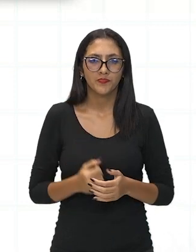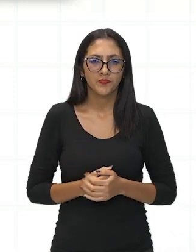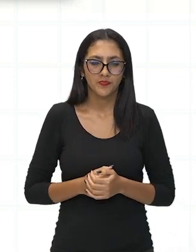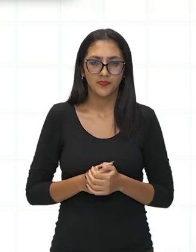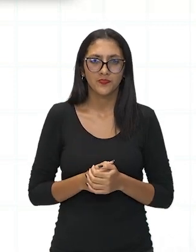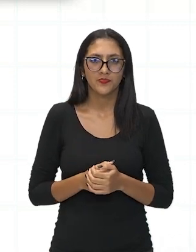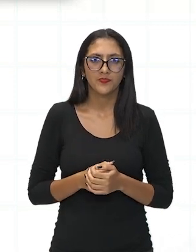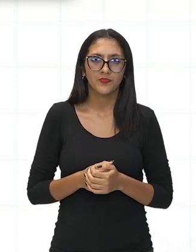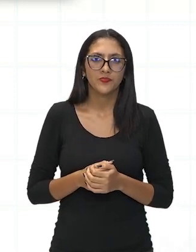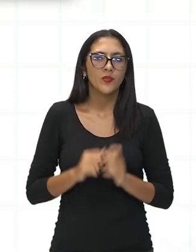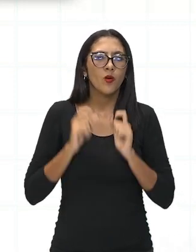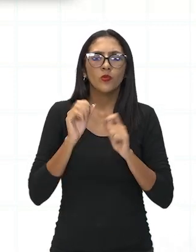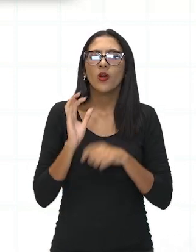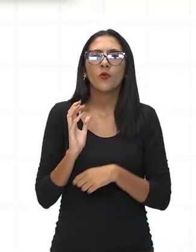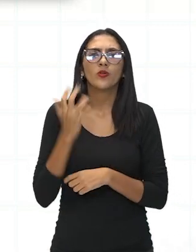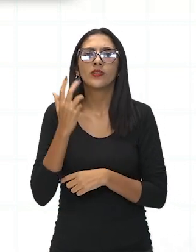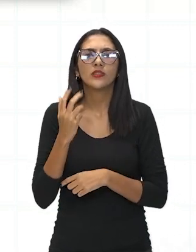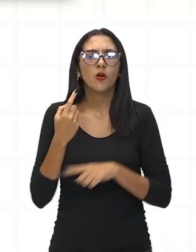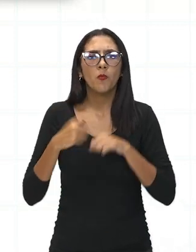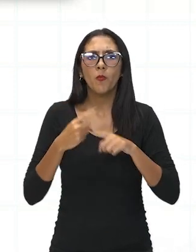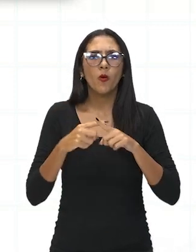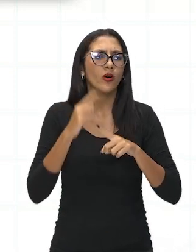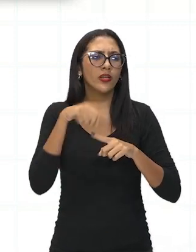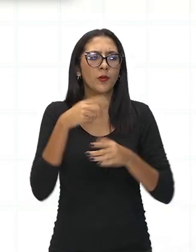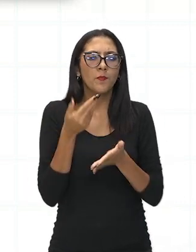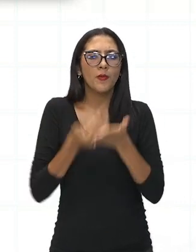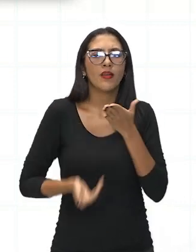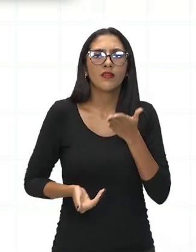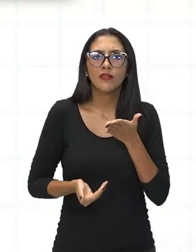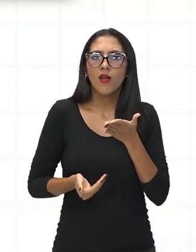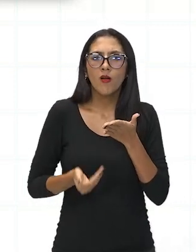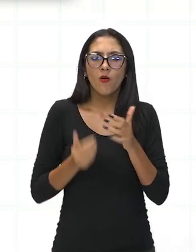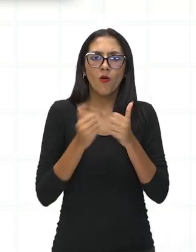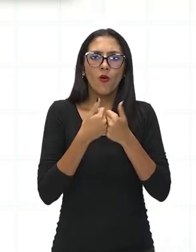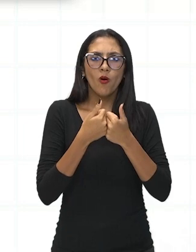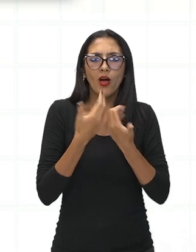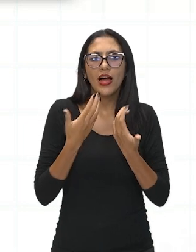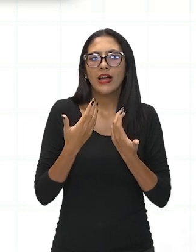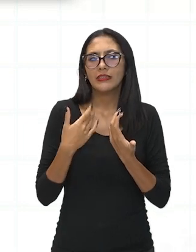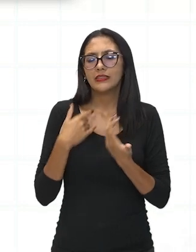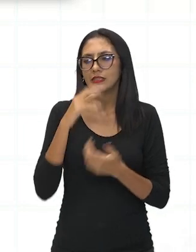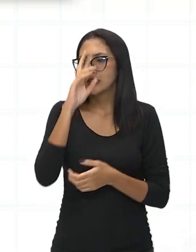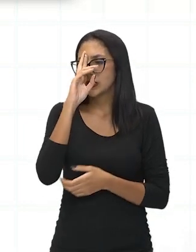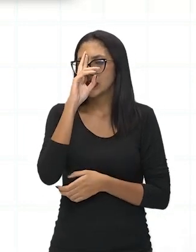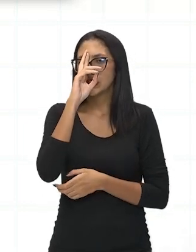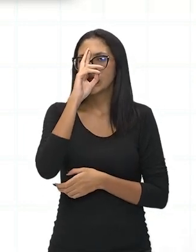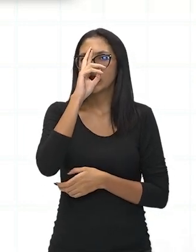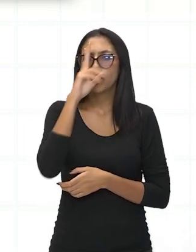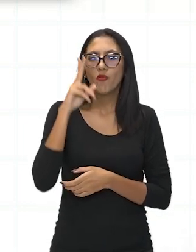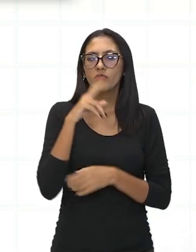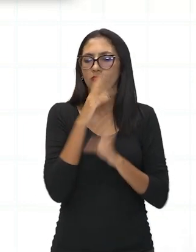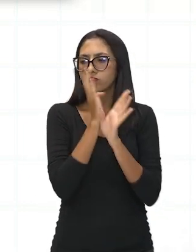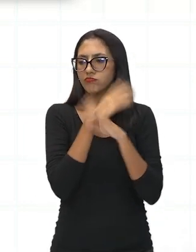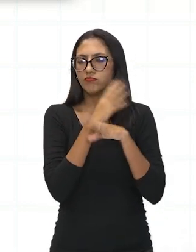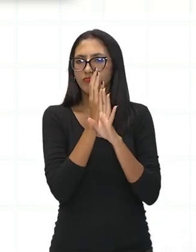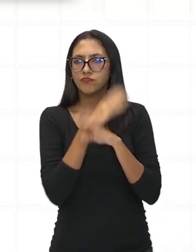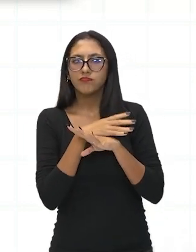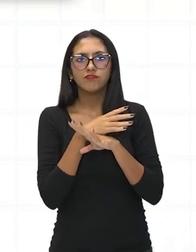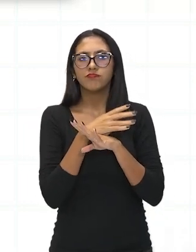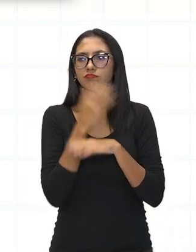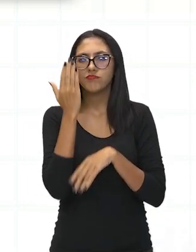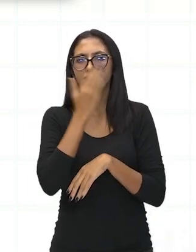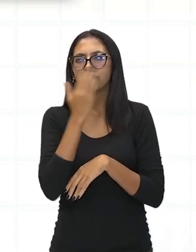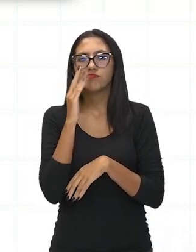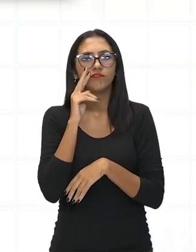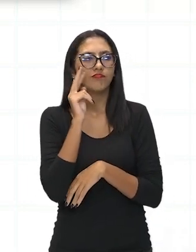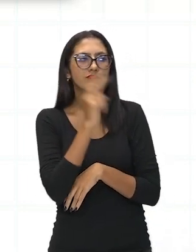tá? O que aconteceu mesmo, olha o que ele estava fazendo, né? Ele estava ali no telefone, distraído, não estava prestando atenção.